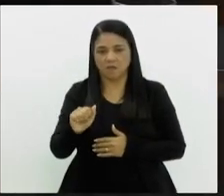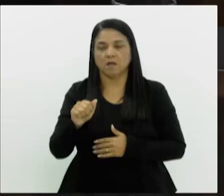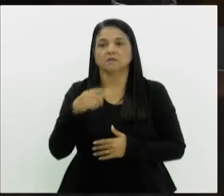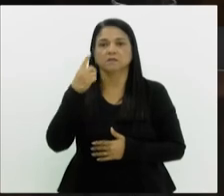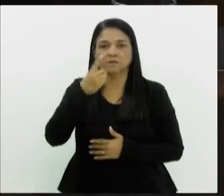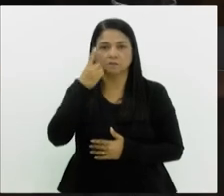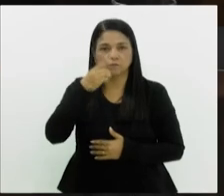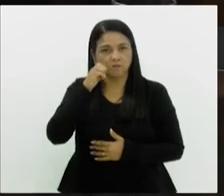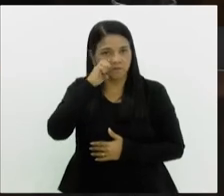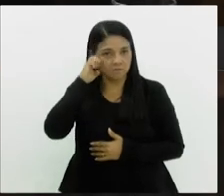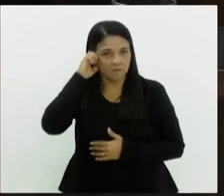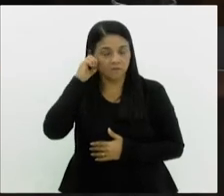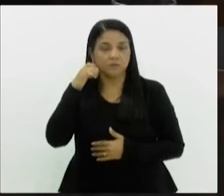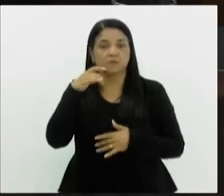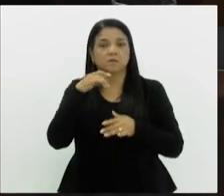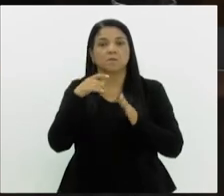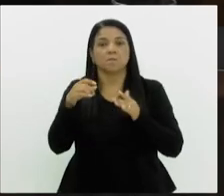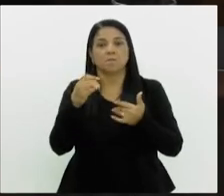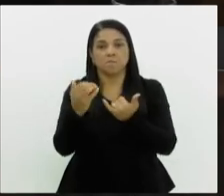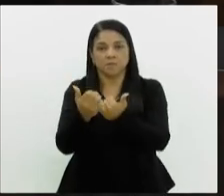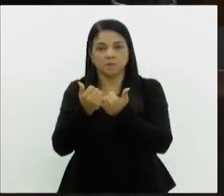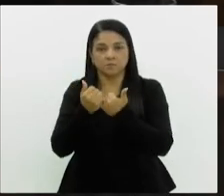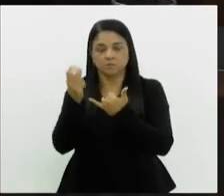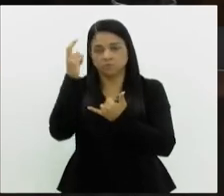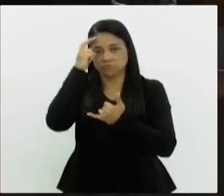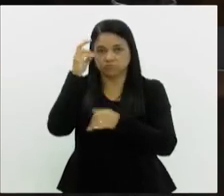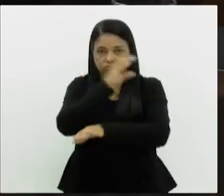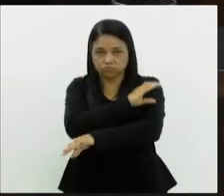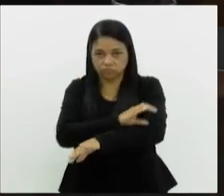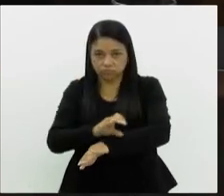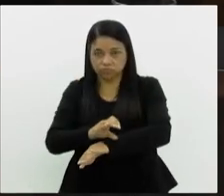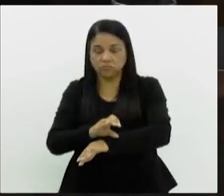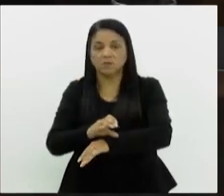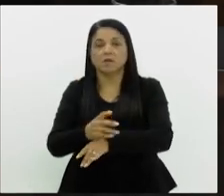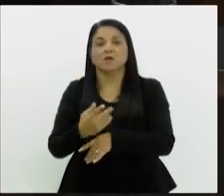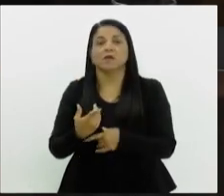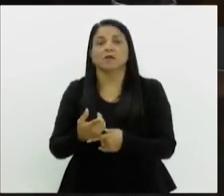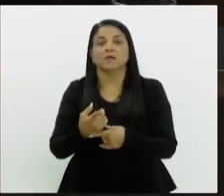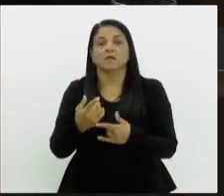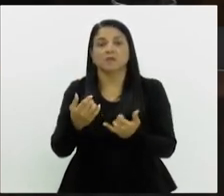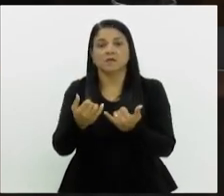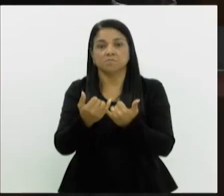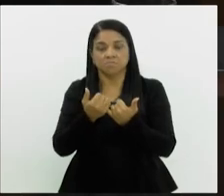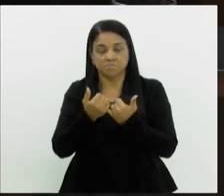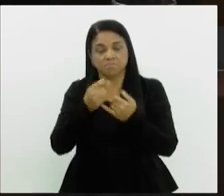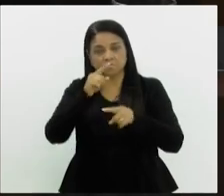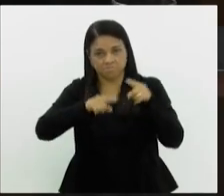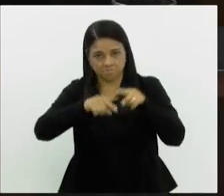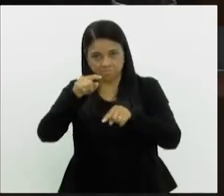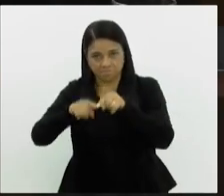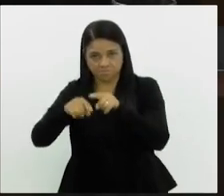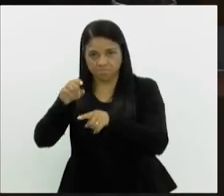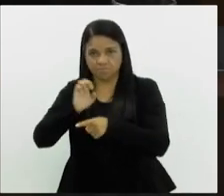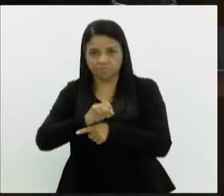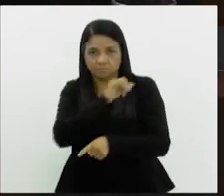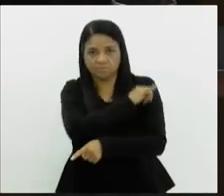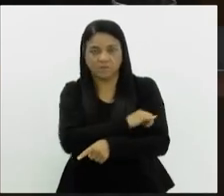Élica Takimoto, que declara como patrimônio histórico cultural da natureza imaterial do Estado do Rio de Janeiro a